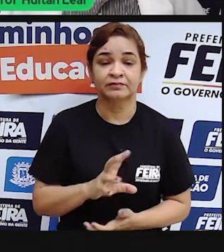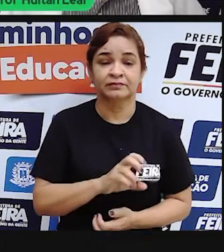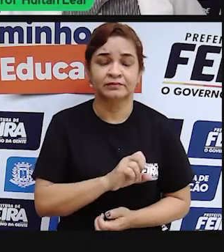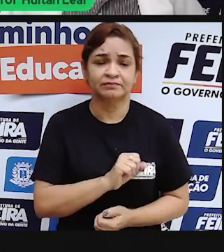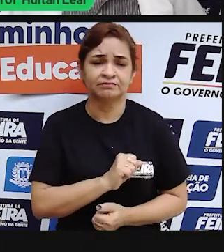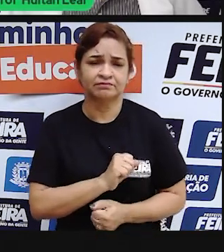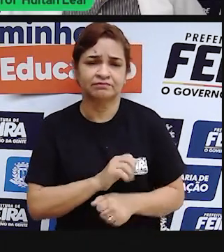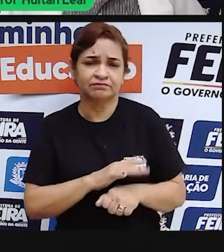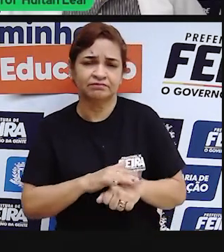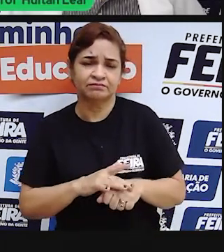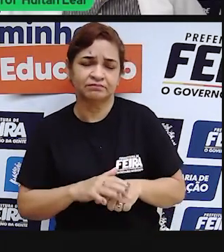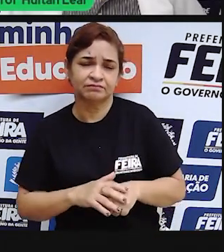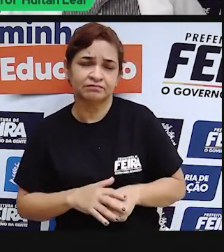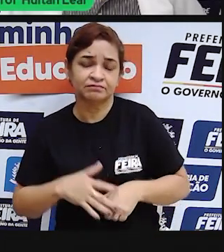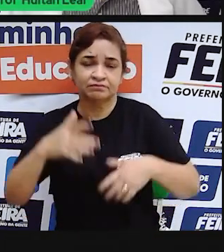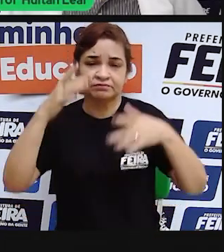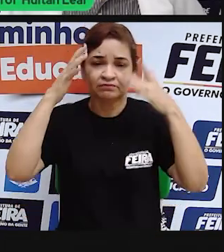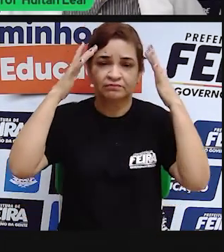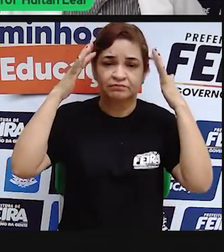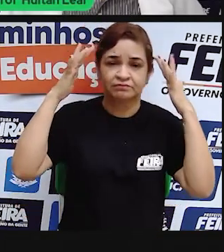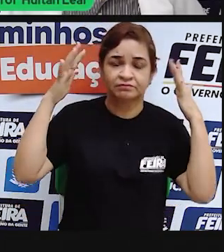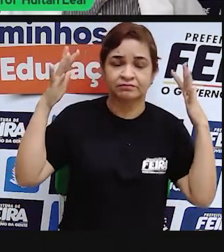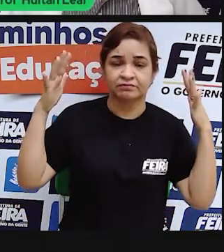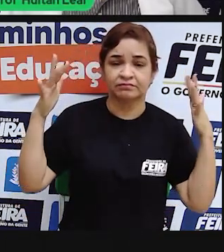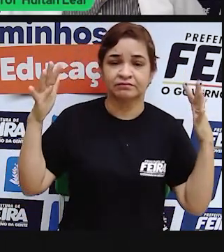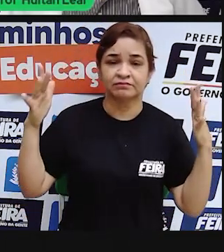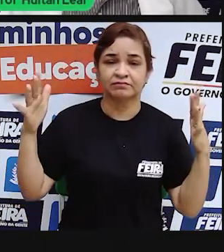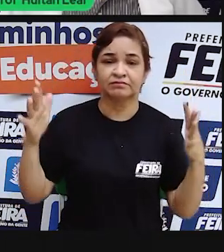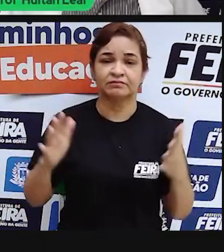amor, sonho,